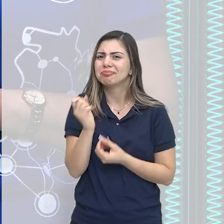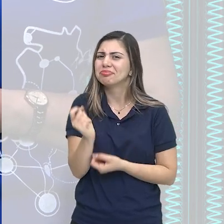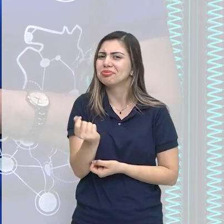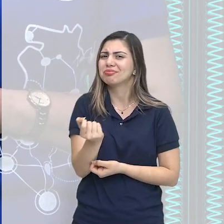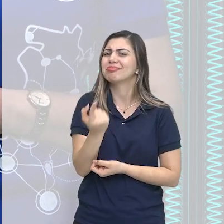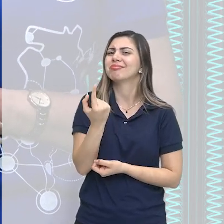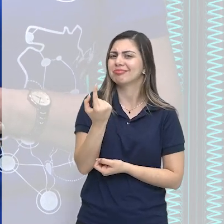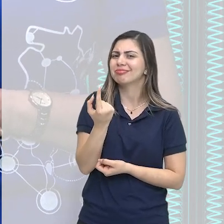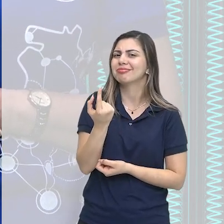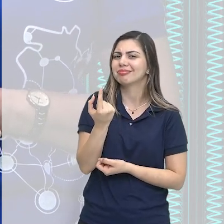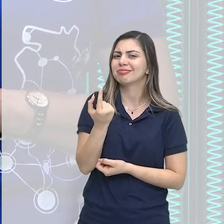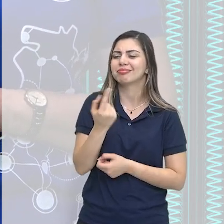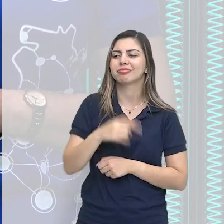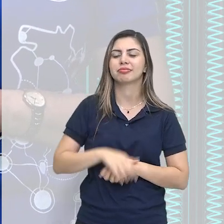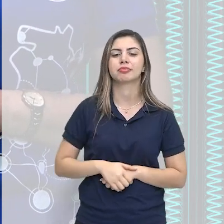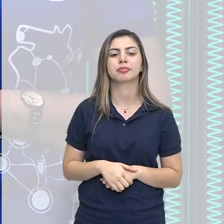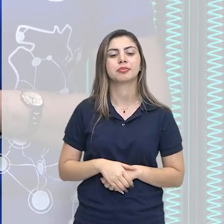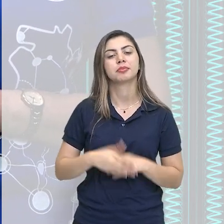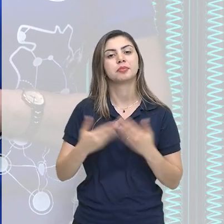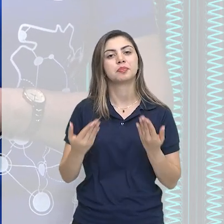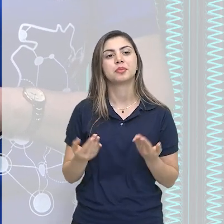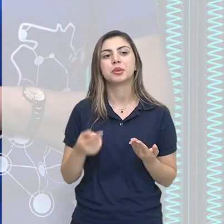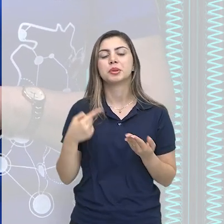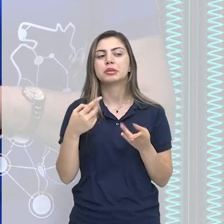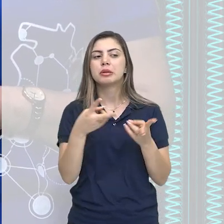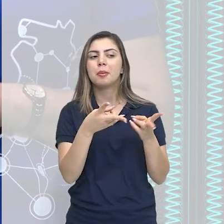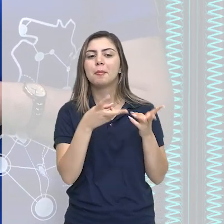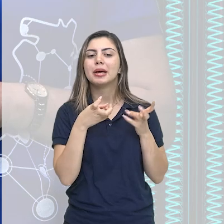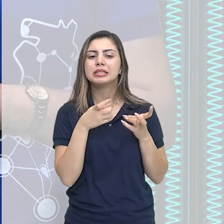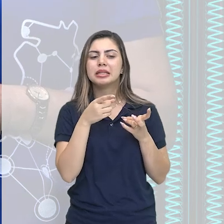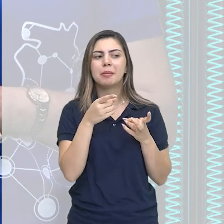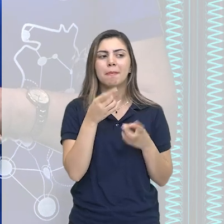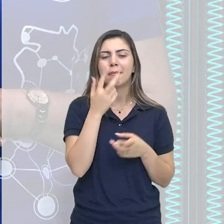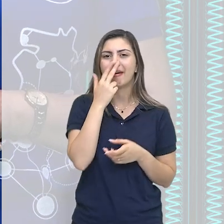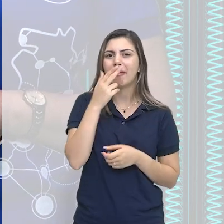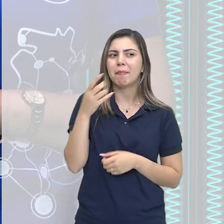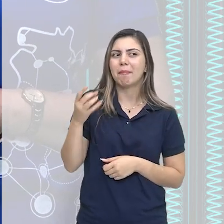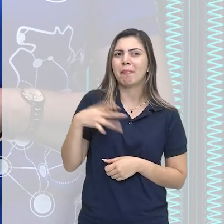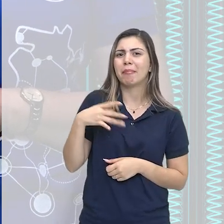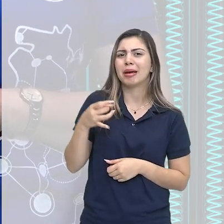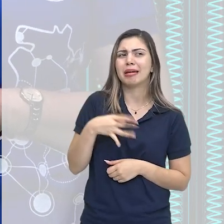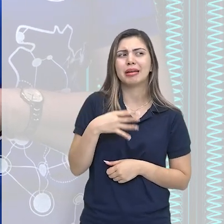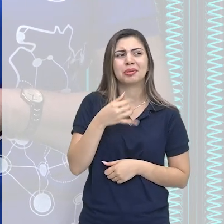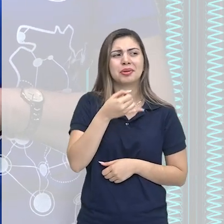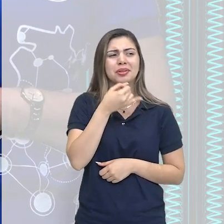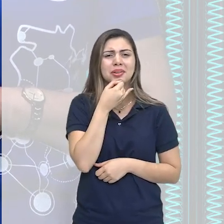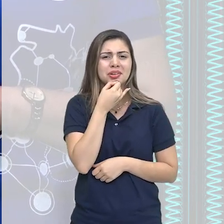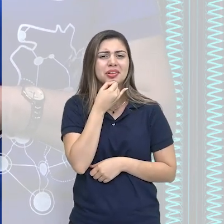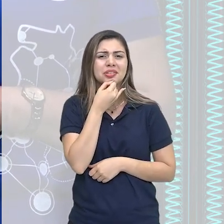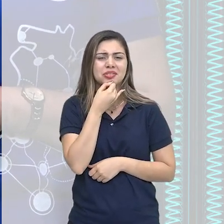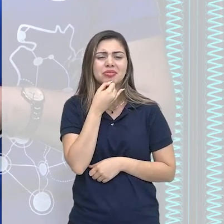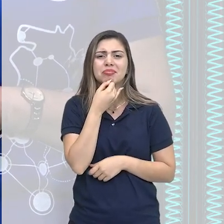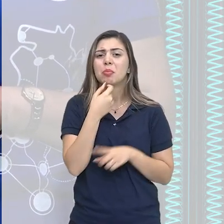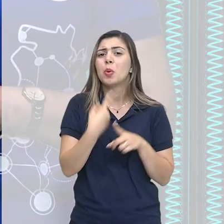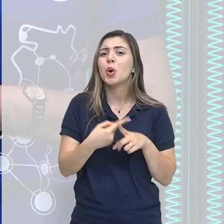né? Então, isso aí dá a impressão de que ele está meio que apavorado, né? E triste pelo